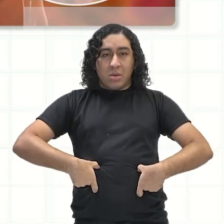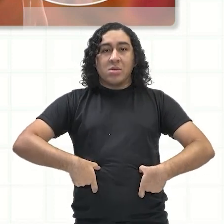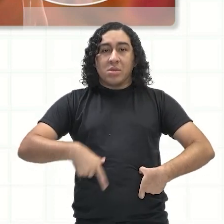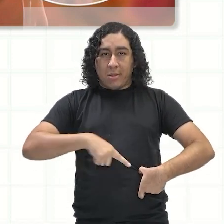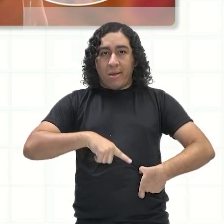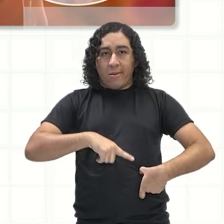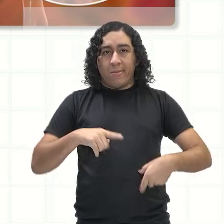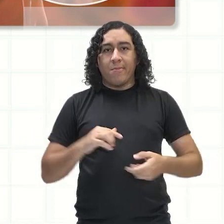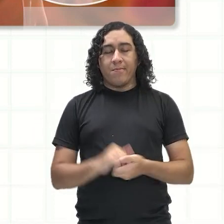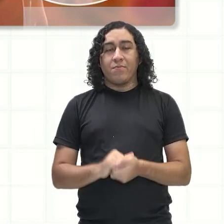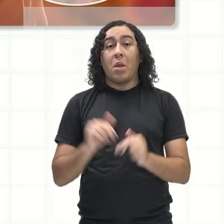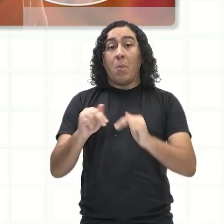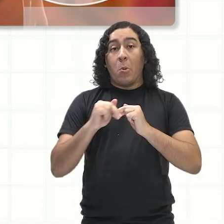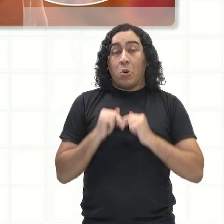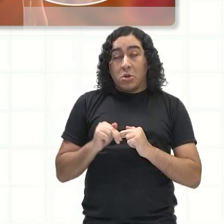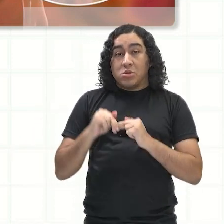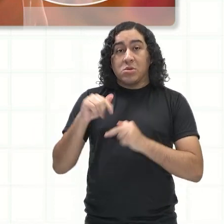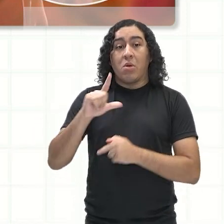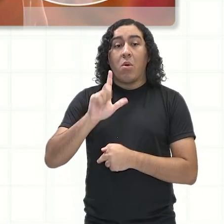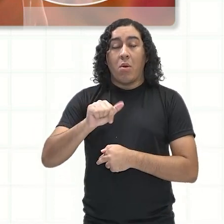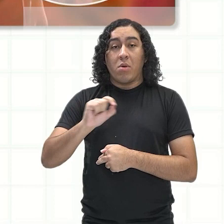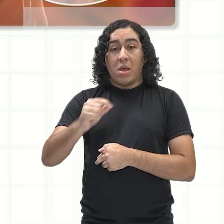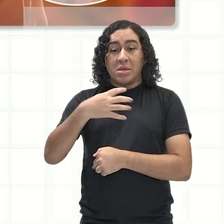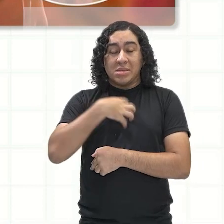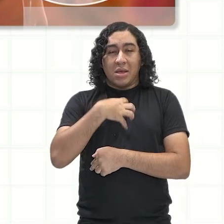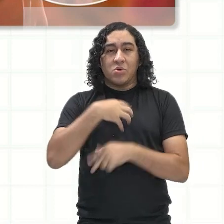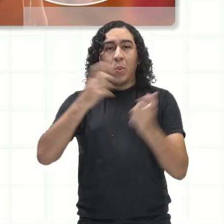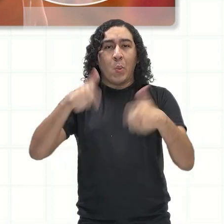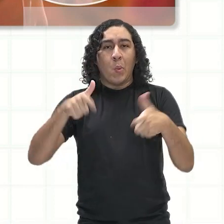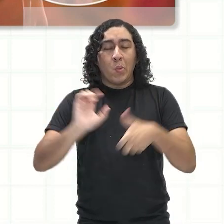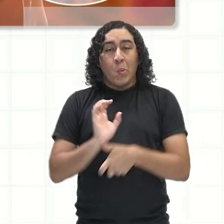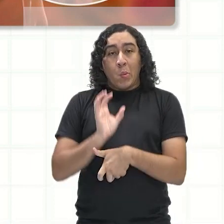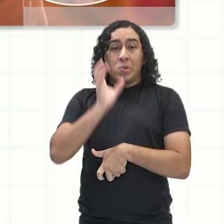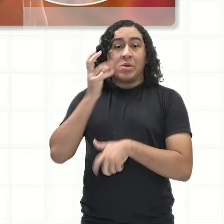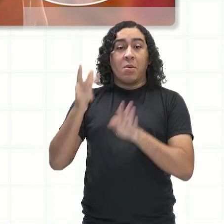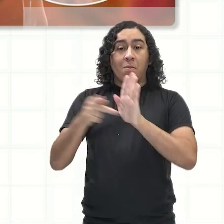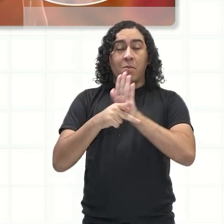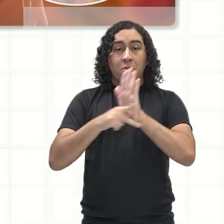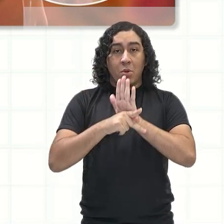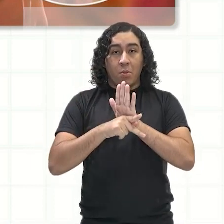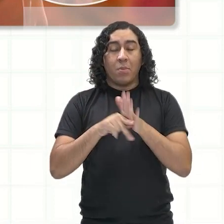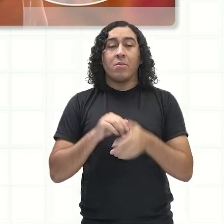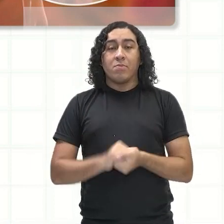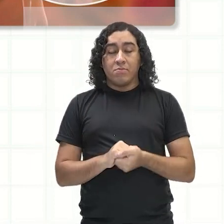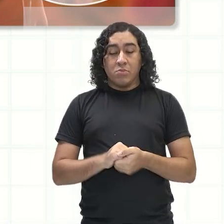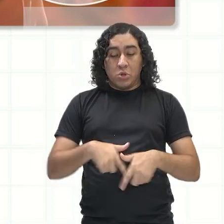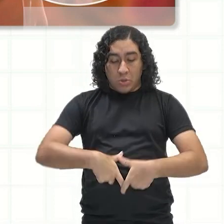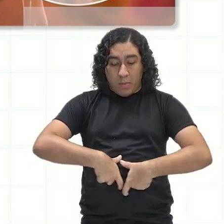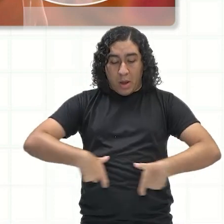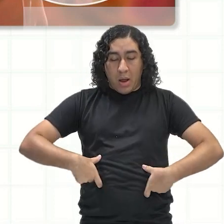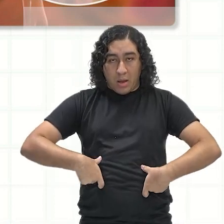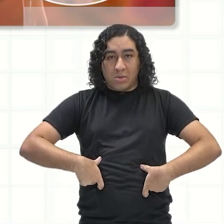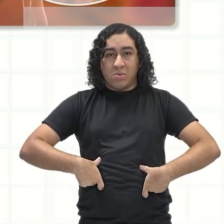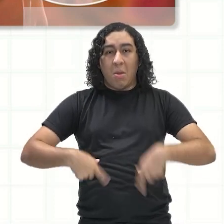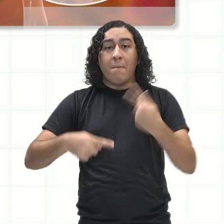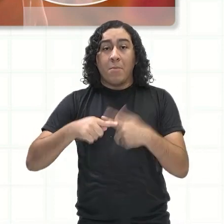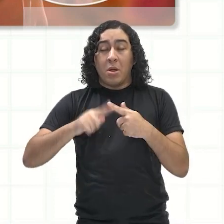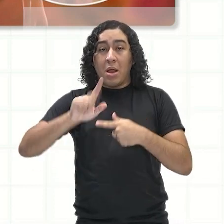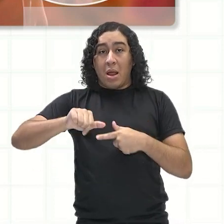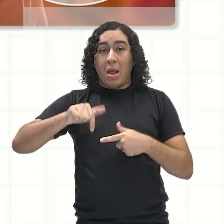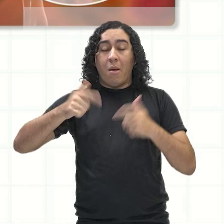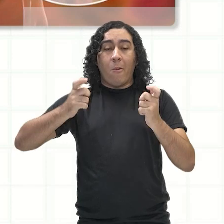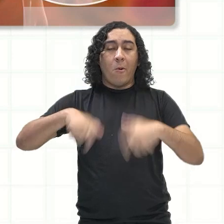É por isso que a maioria dos sintomas elas vão acontecer nessa região ali do baixo ventre, né, porque é onde estão